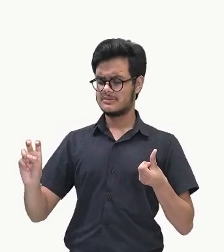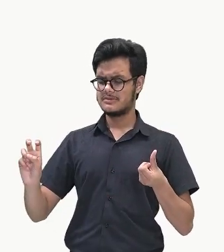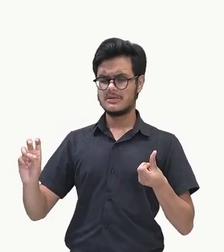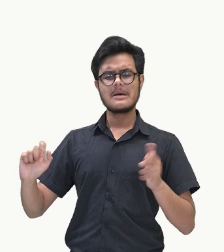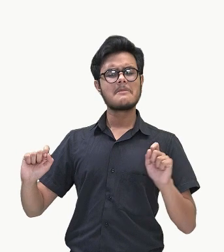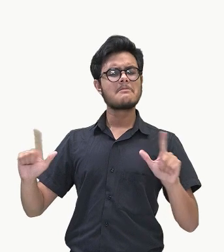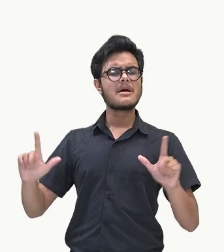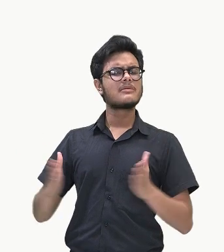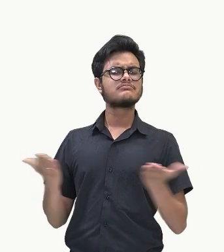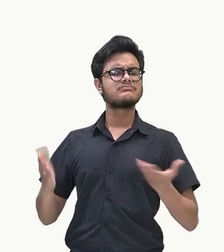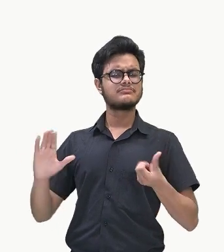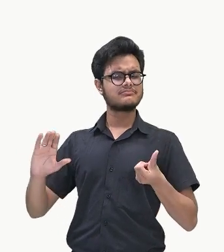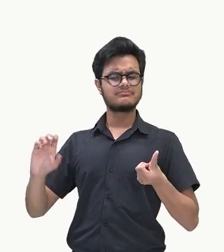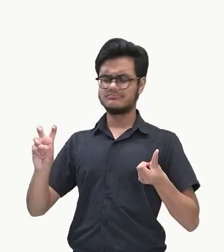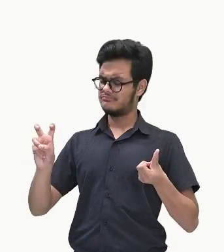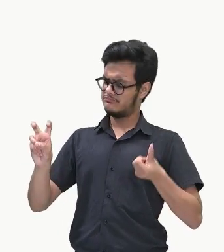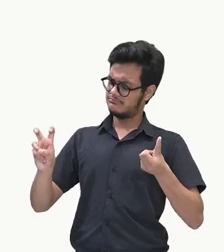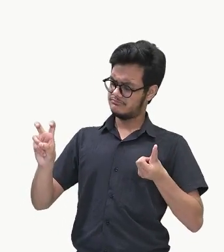ou 5?